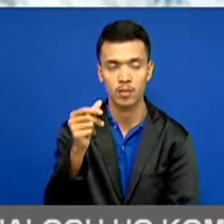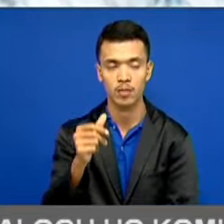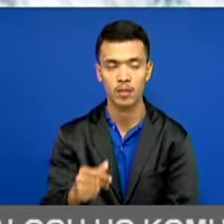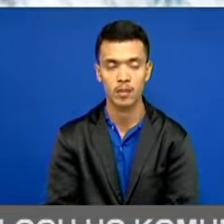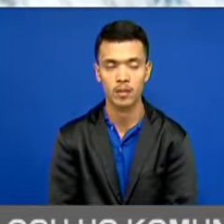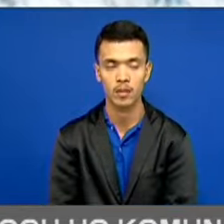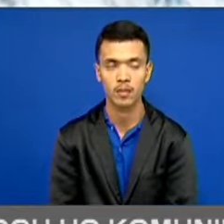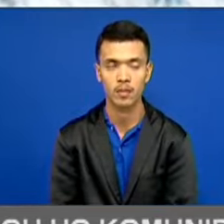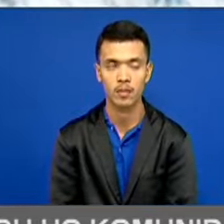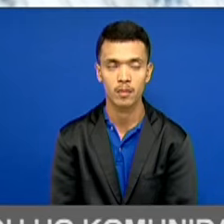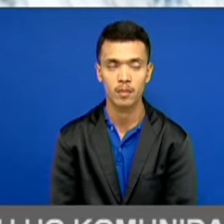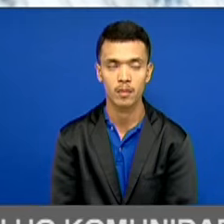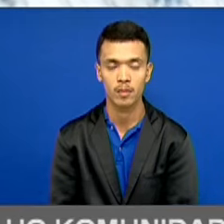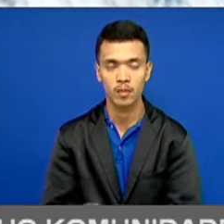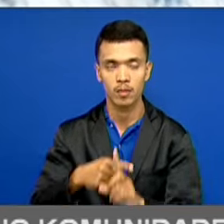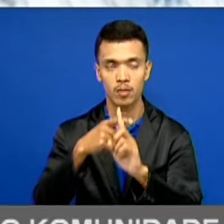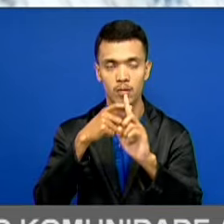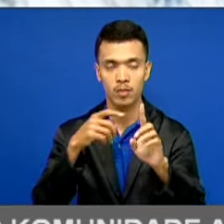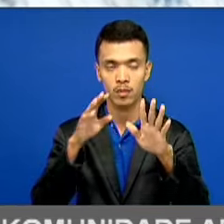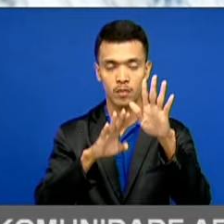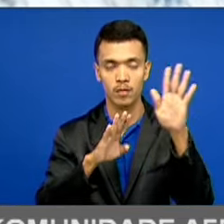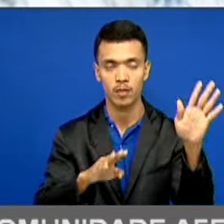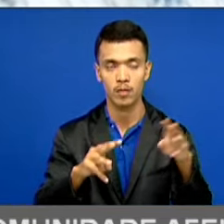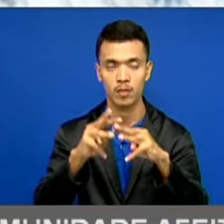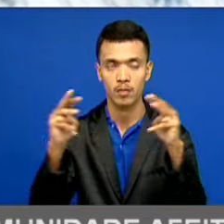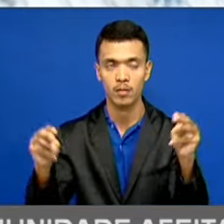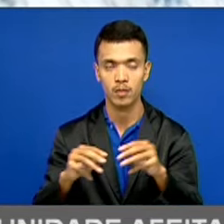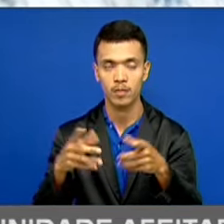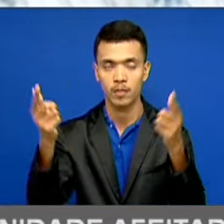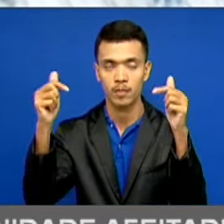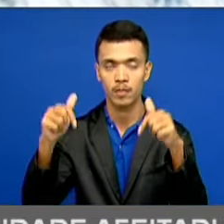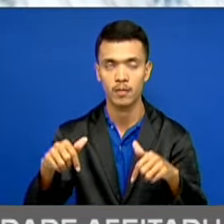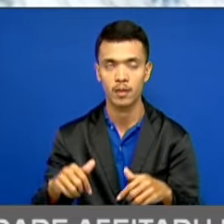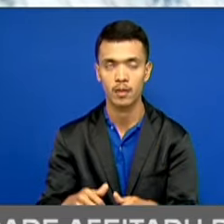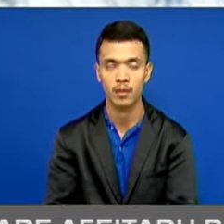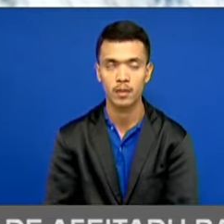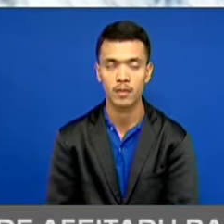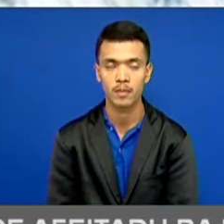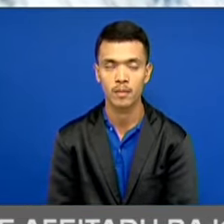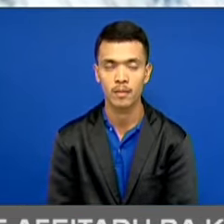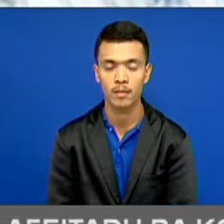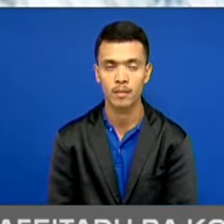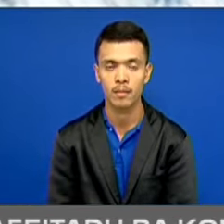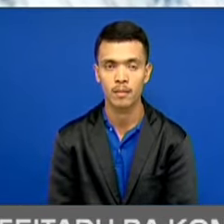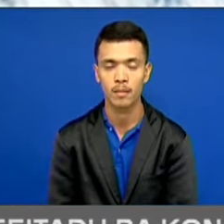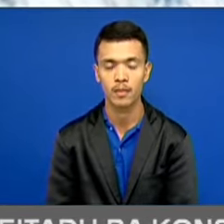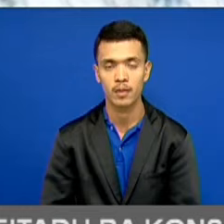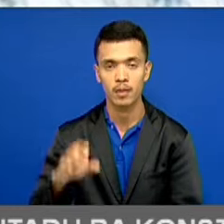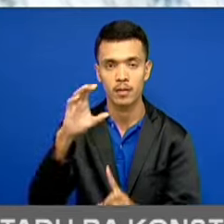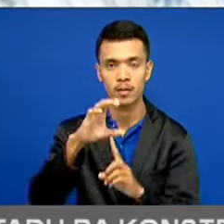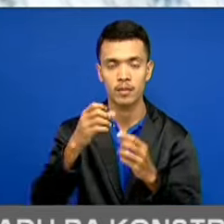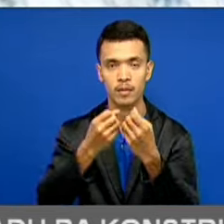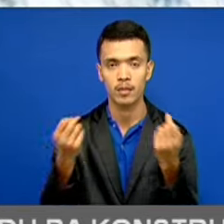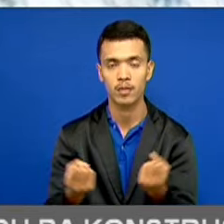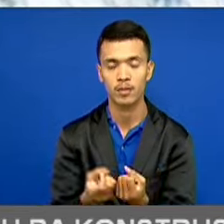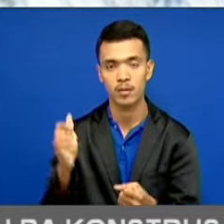subseguir, pusse total 852, mas seria na fata de Moraza, se ele subsistirá, a cumprir a iniciativa